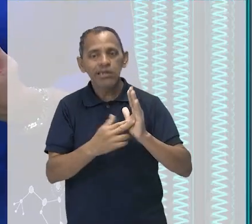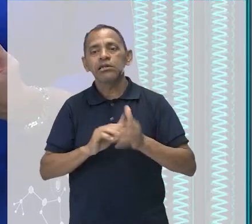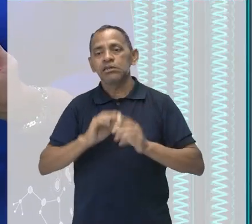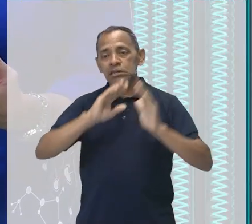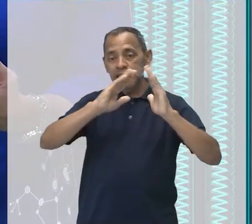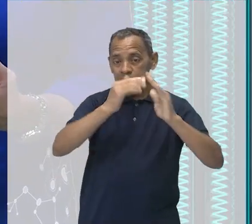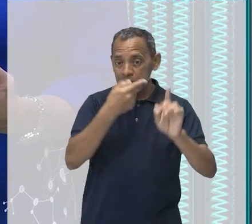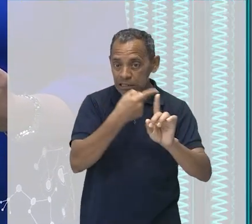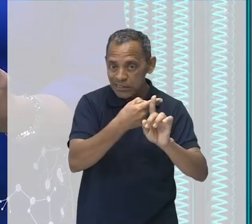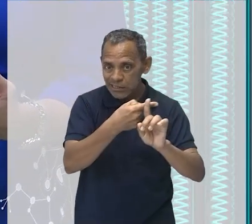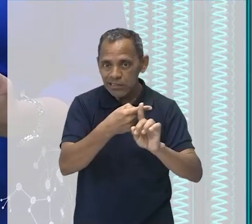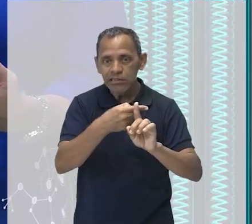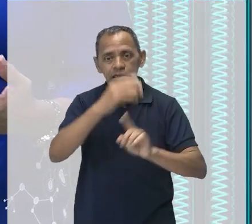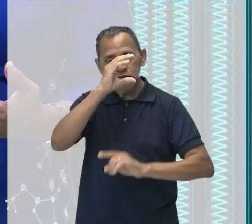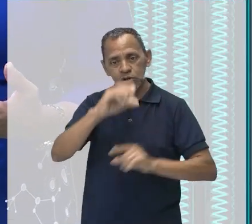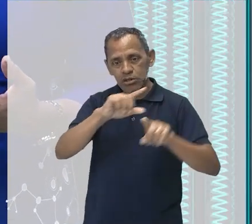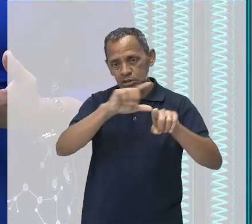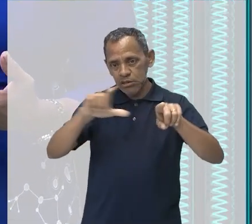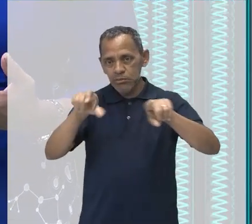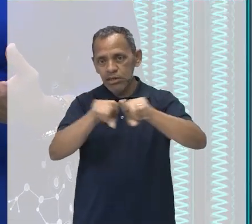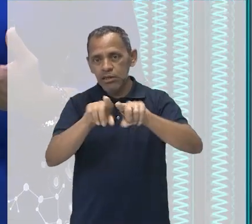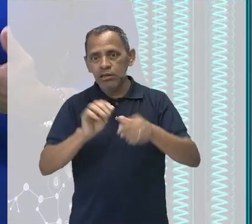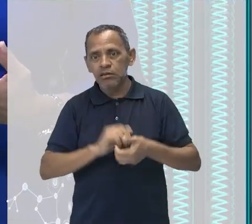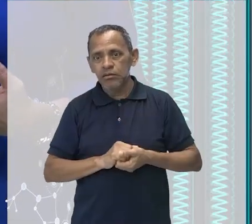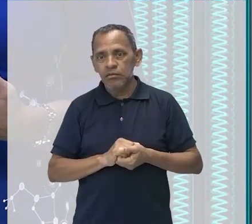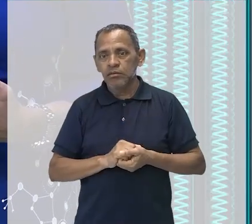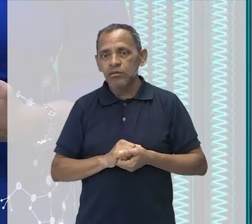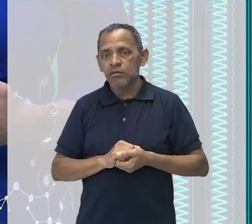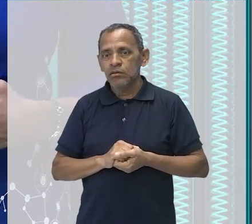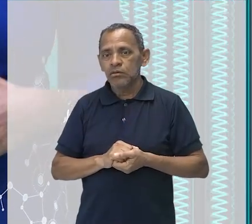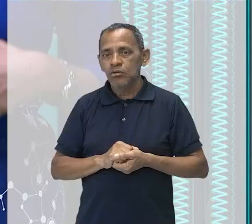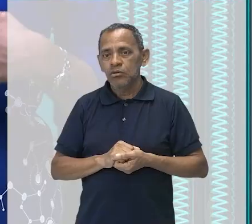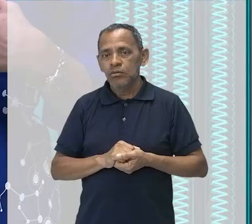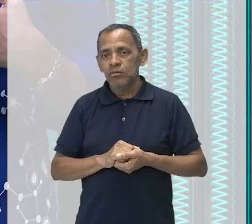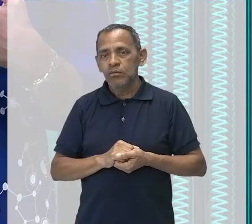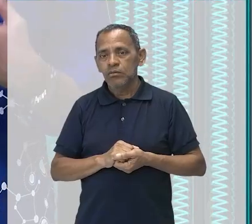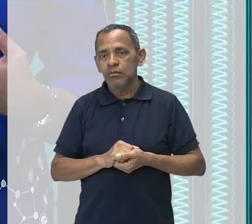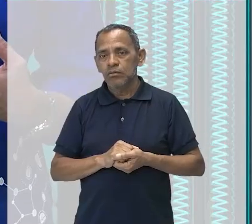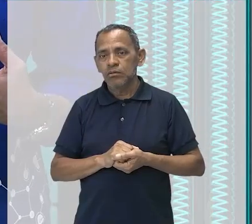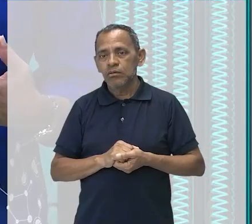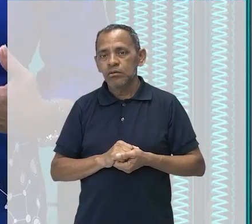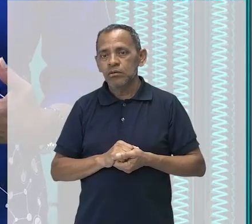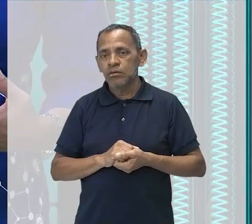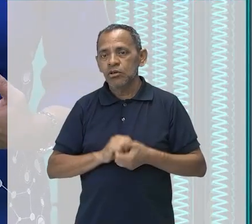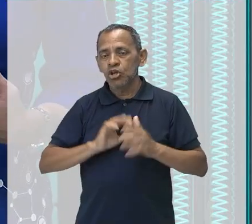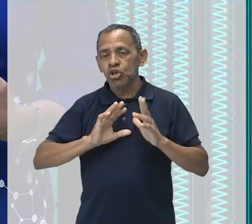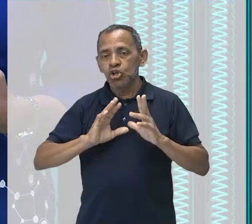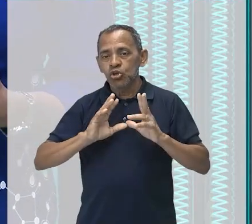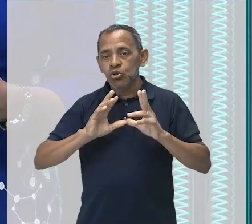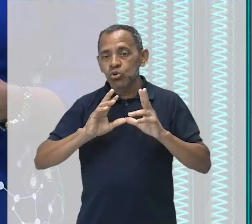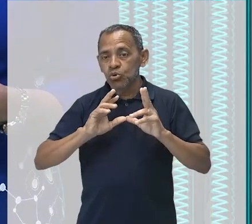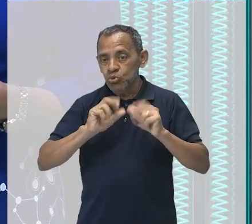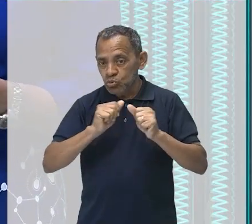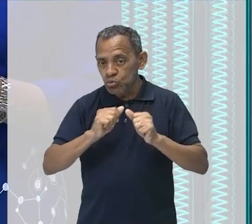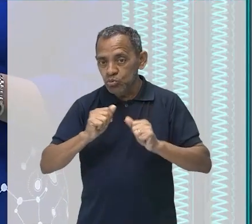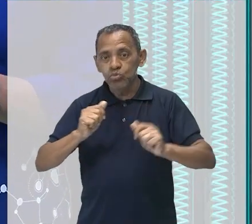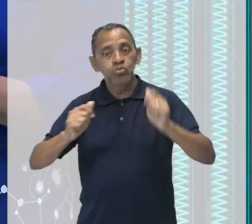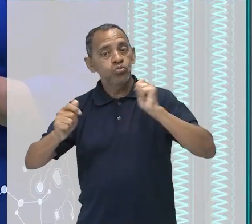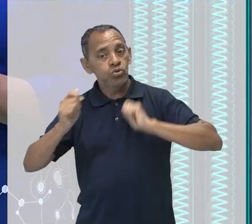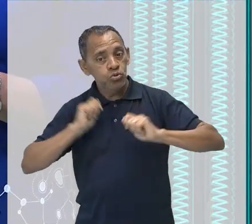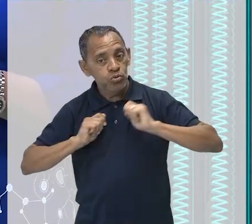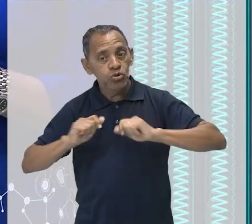os dogmas da Igreja Católica através da teatralidade, através do áudio. Então, tudo isso,